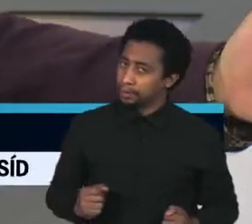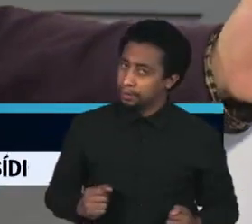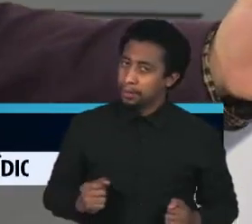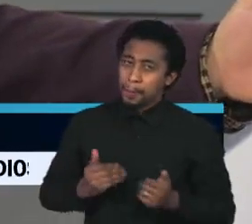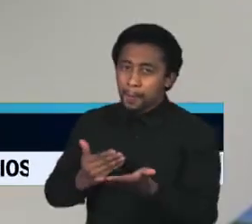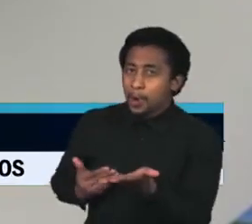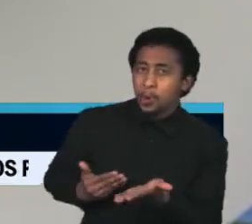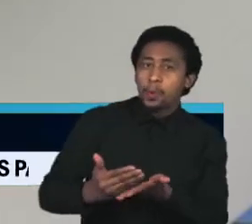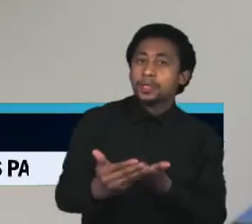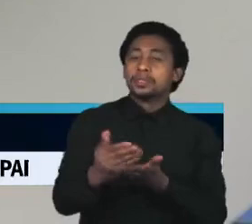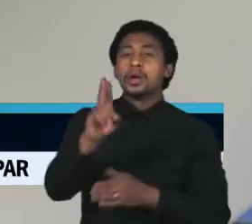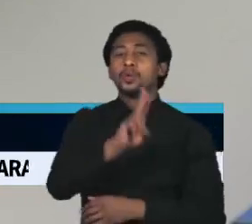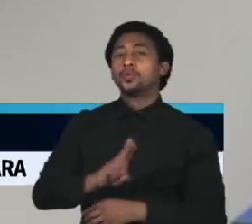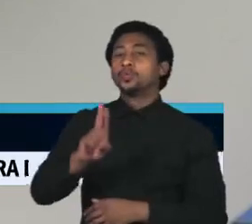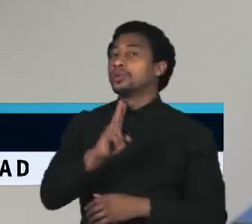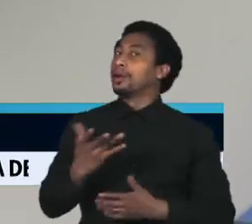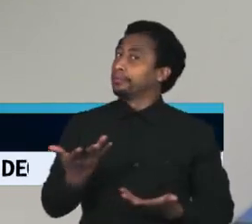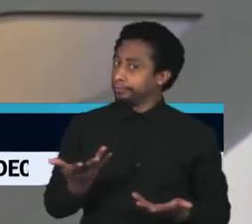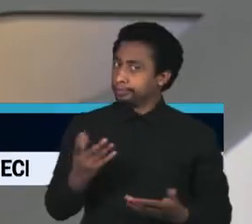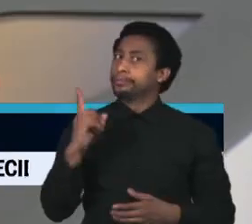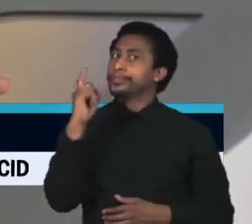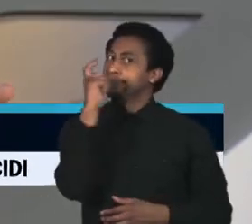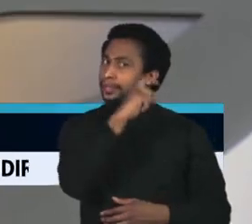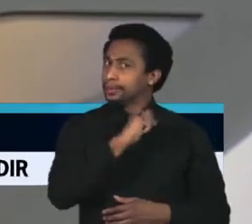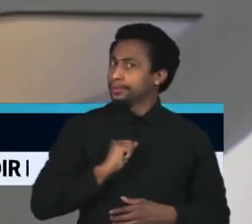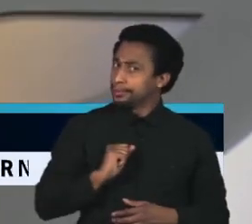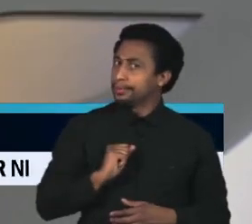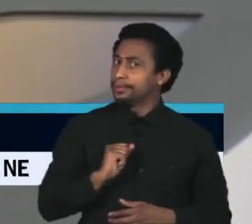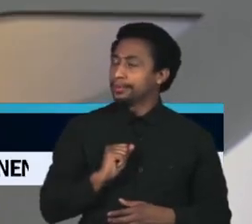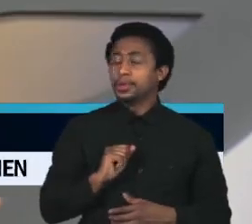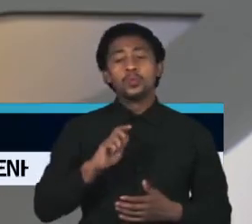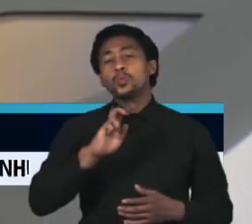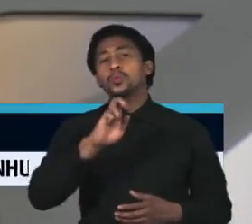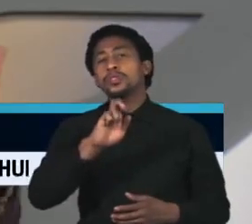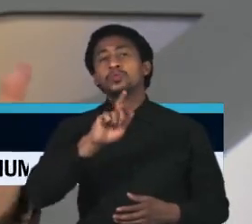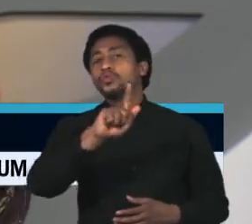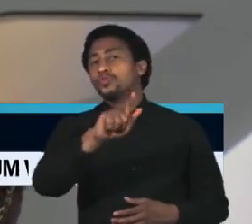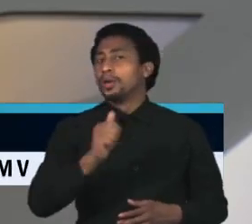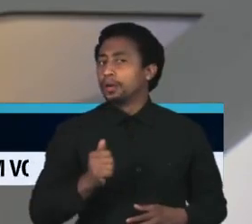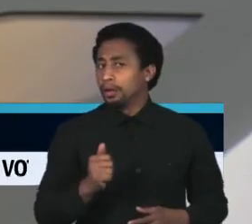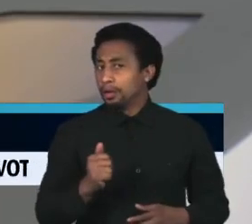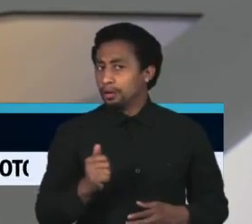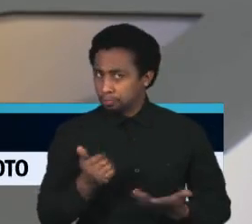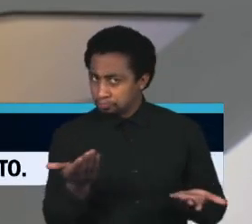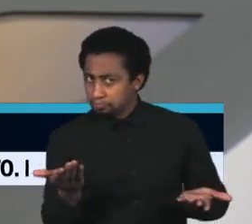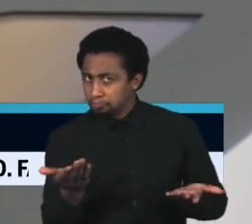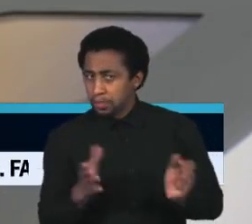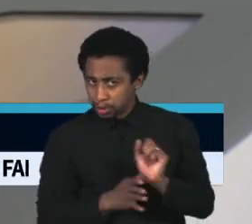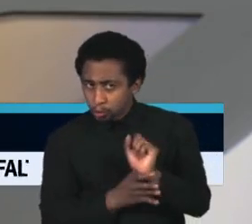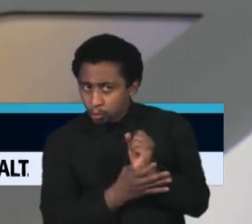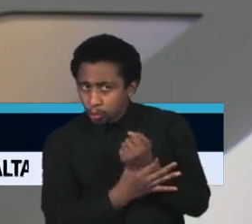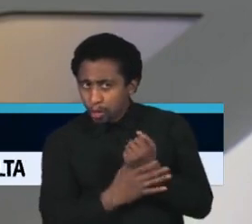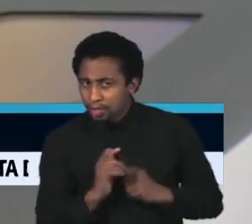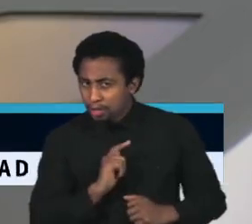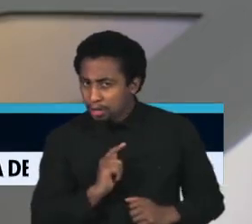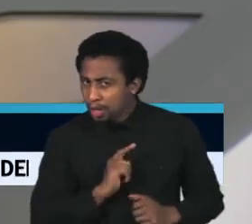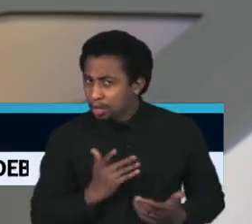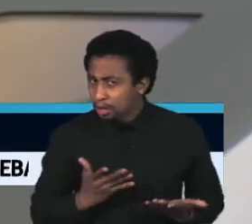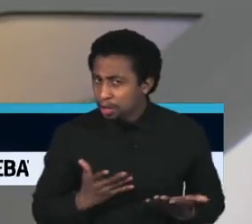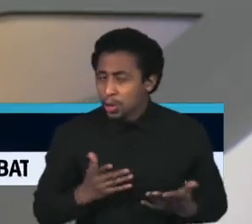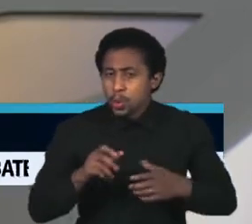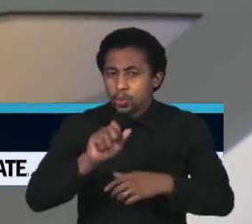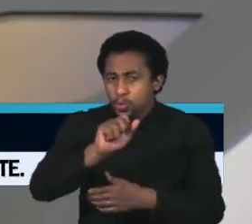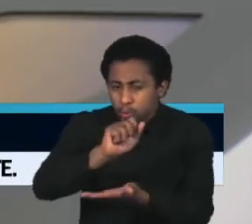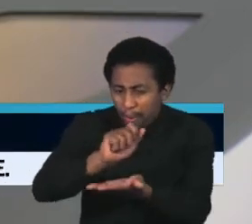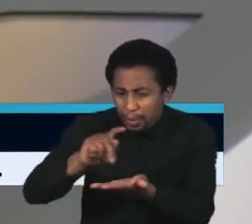implementar para responder a sua pergunta nós vamos ter Oi tia primeiro que as ferramentas vão funcionar